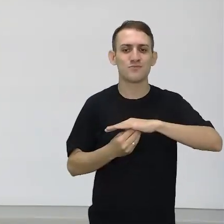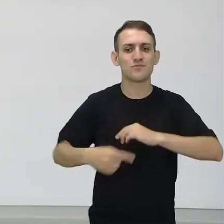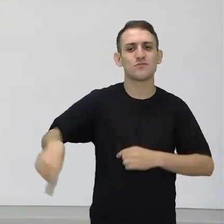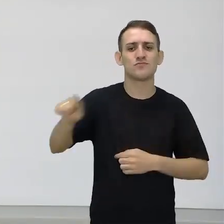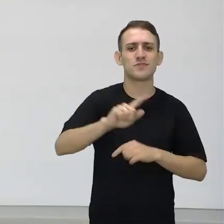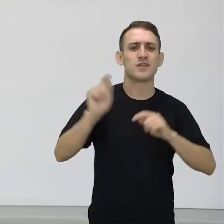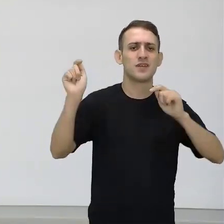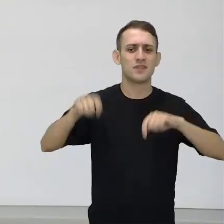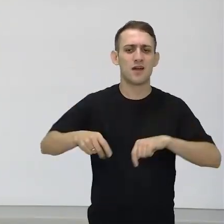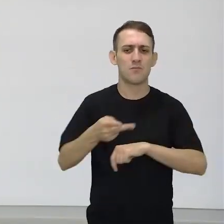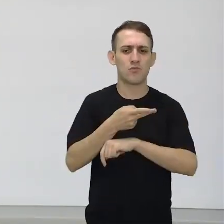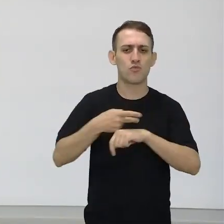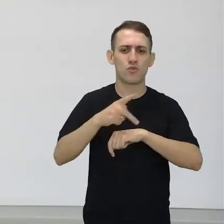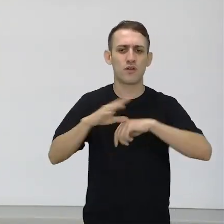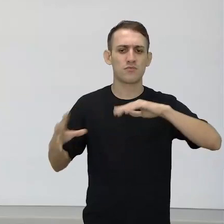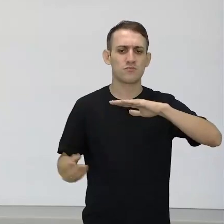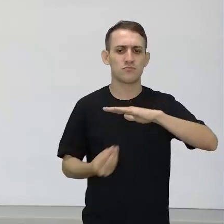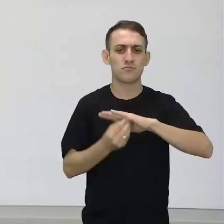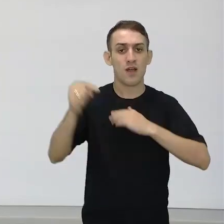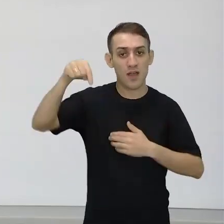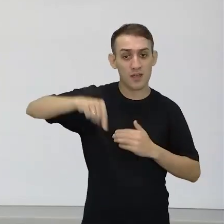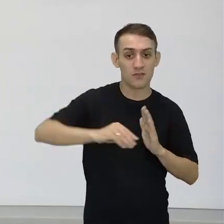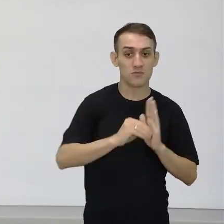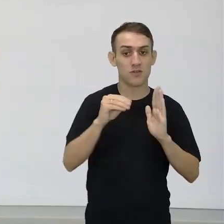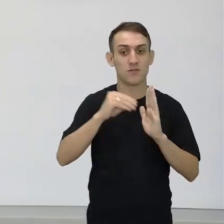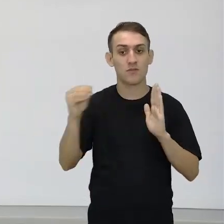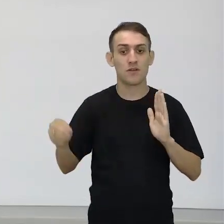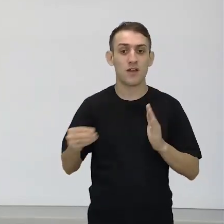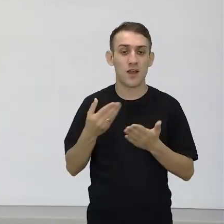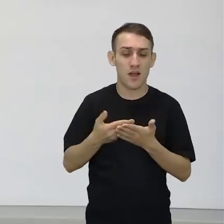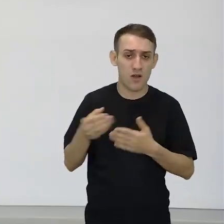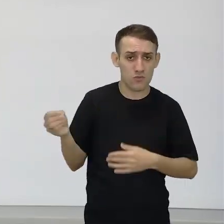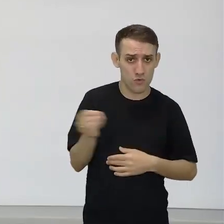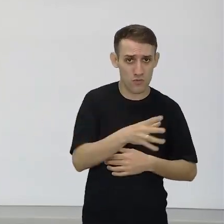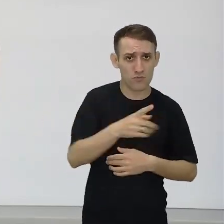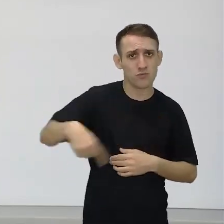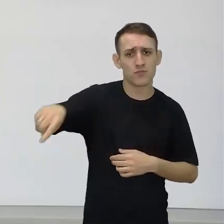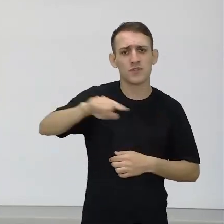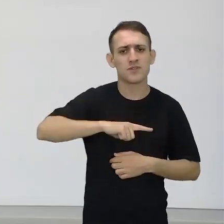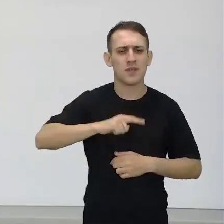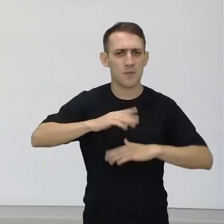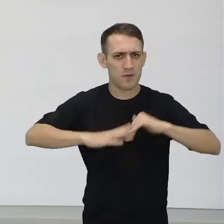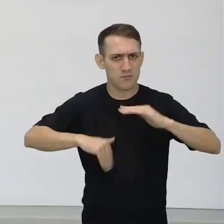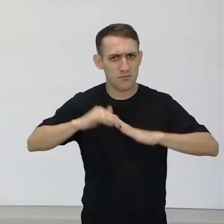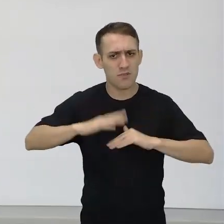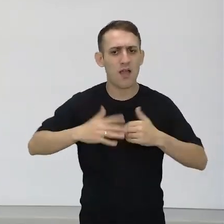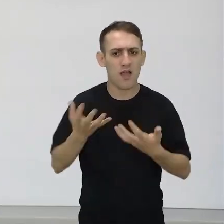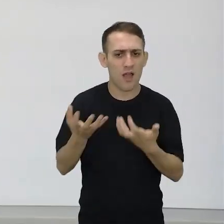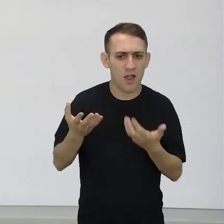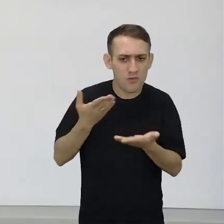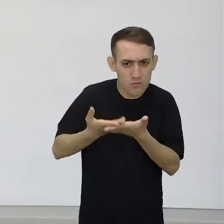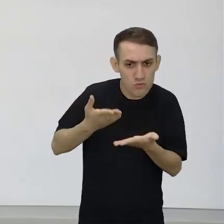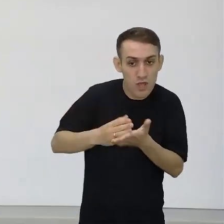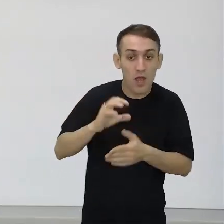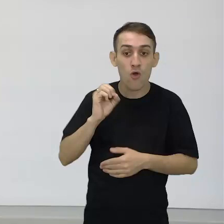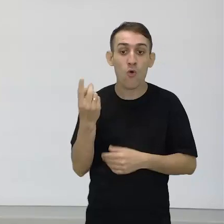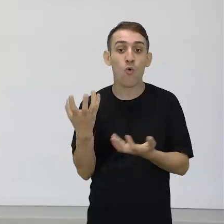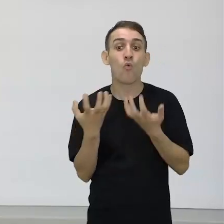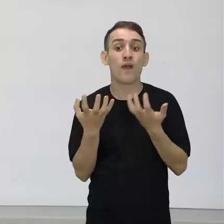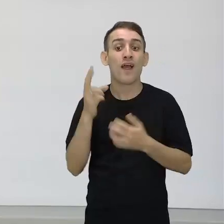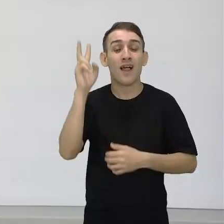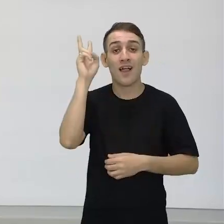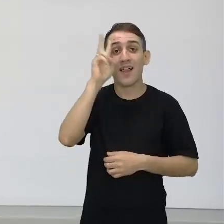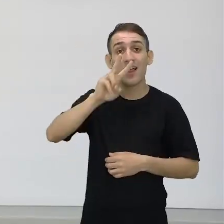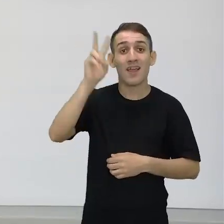pode buscar aí no repositório do Centro de Mídias aulas inéditas. Então, se você tiver uma habilidade que você quer trabalhar ou você quer